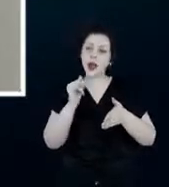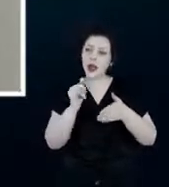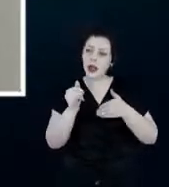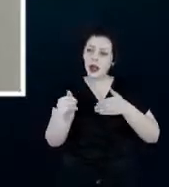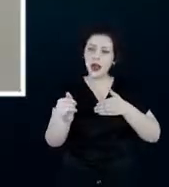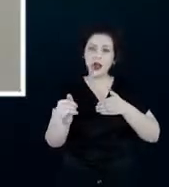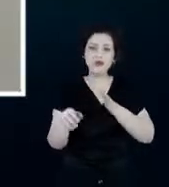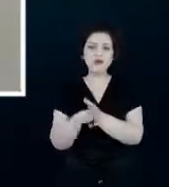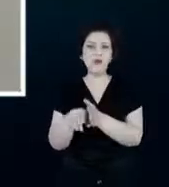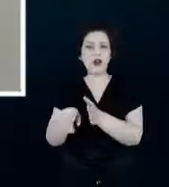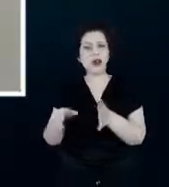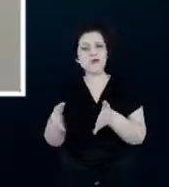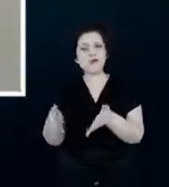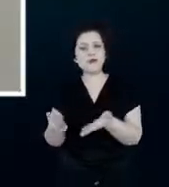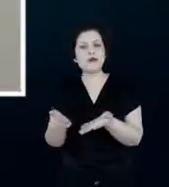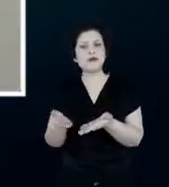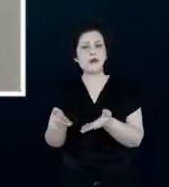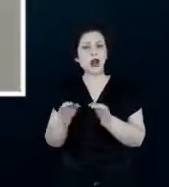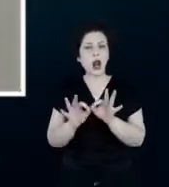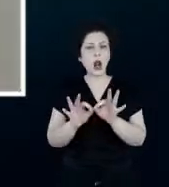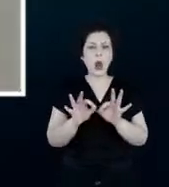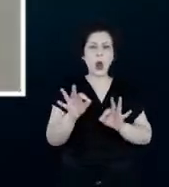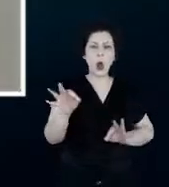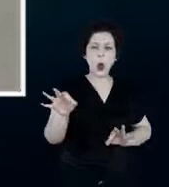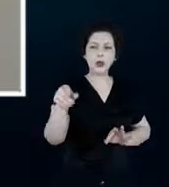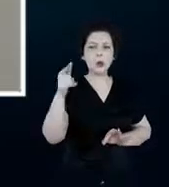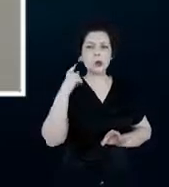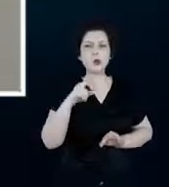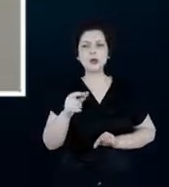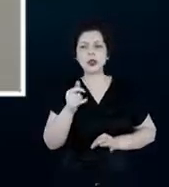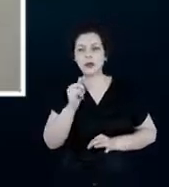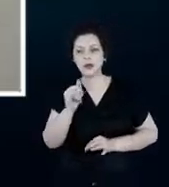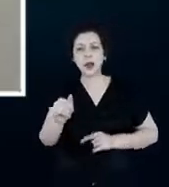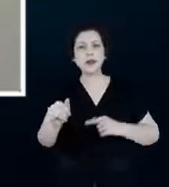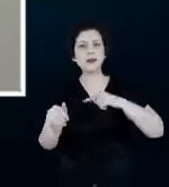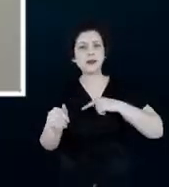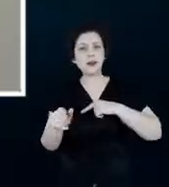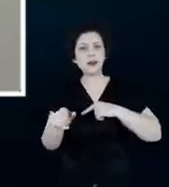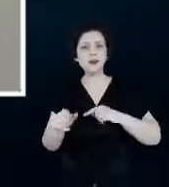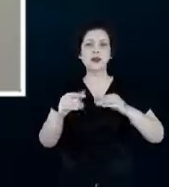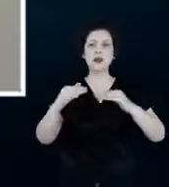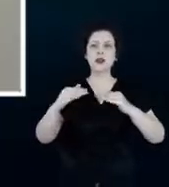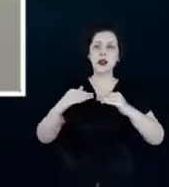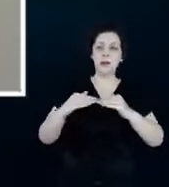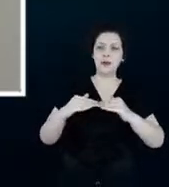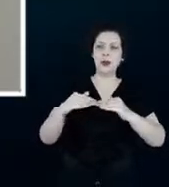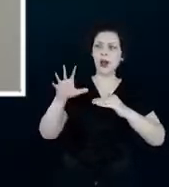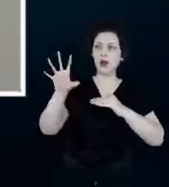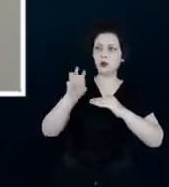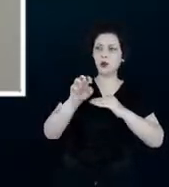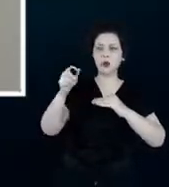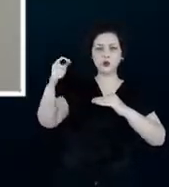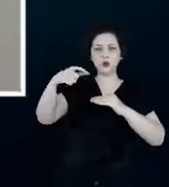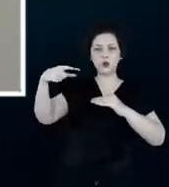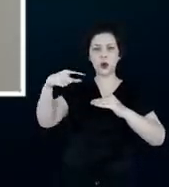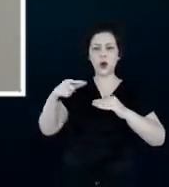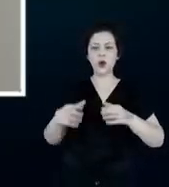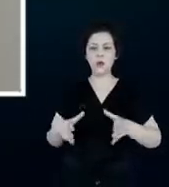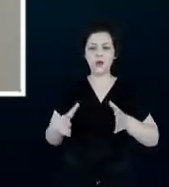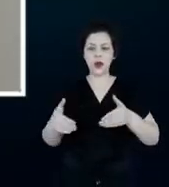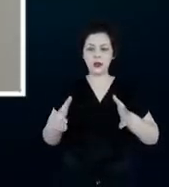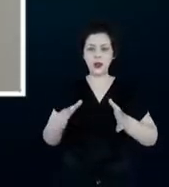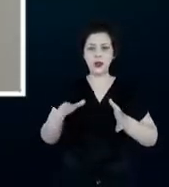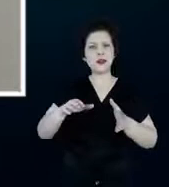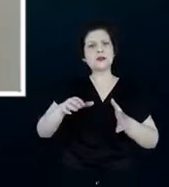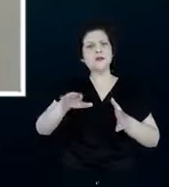elétrica para comunidades realmente remotas. E aí é com painéis solares, baterias, todas essas inovações.